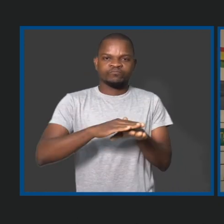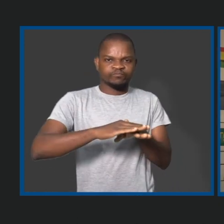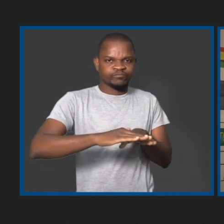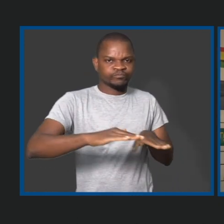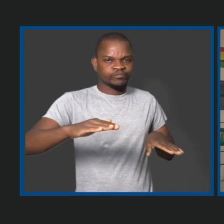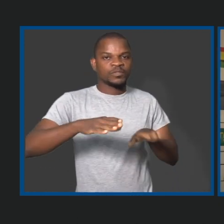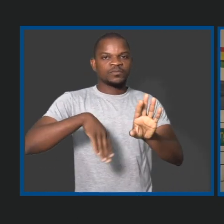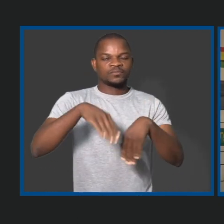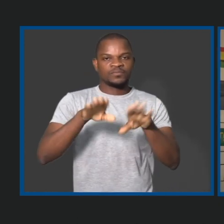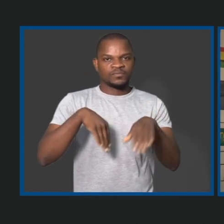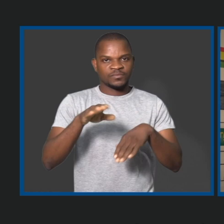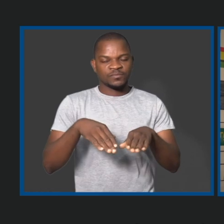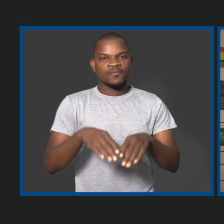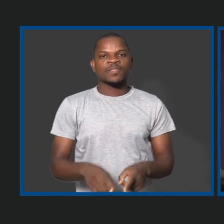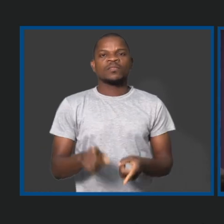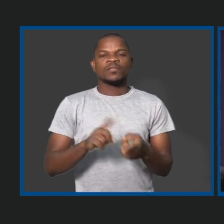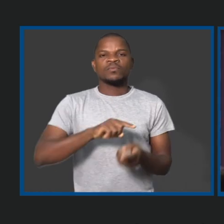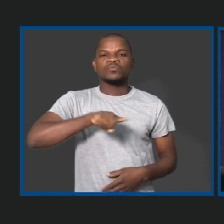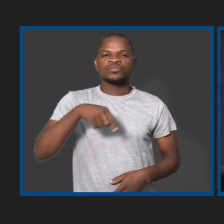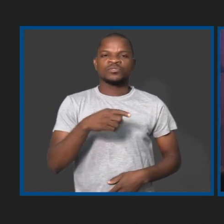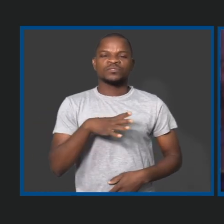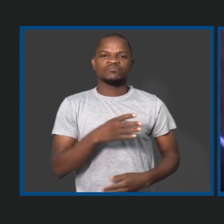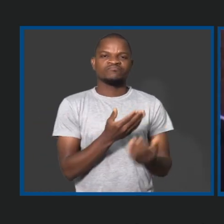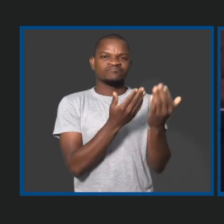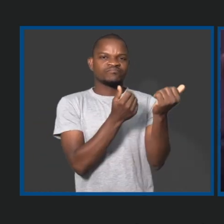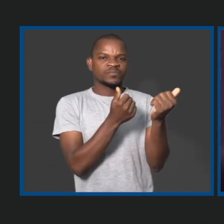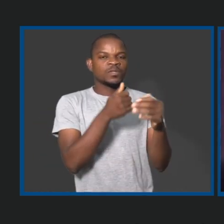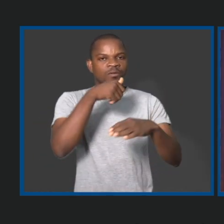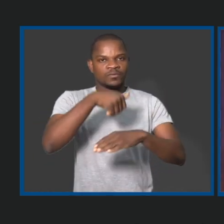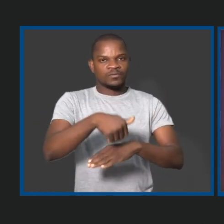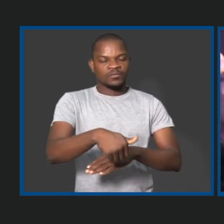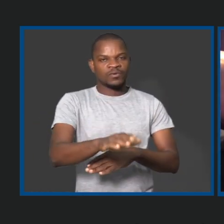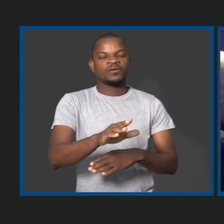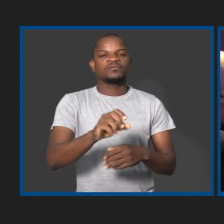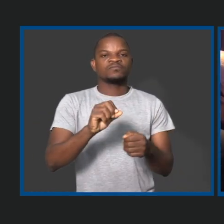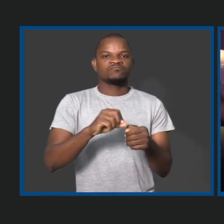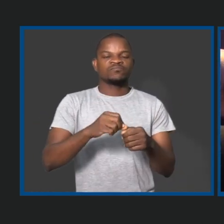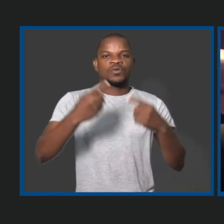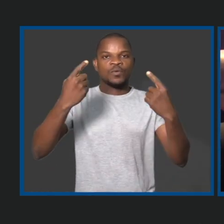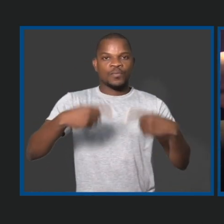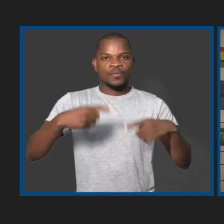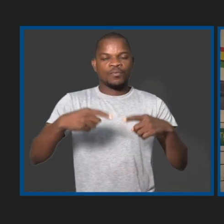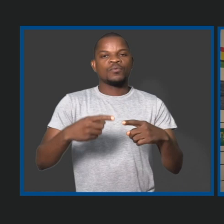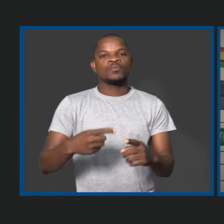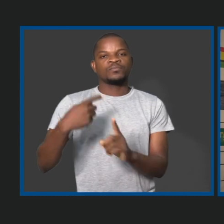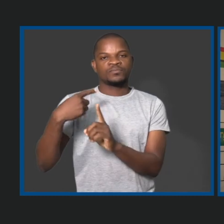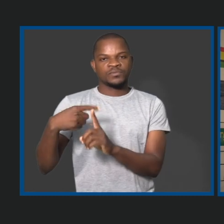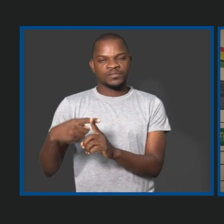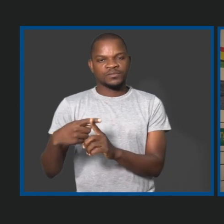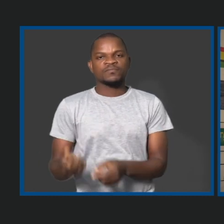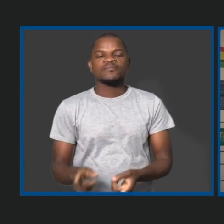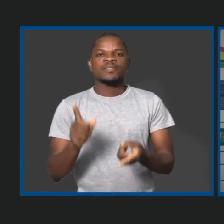expectativa é continuar a fazer o nosso percurso, a fazer um bom campeonato e a tentar